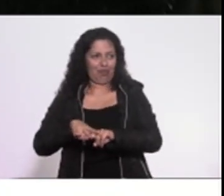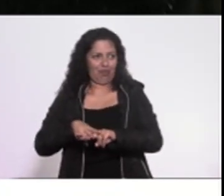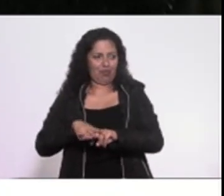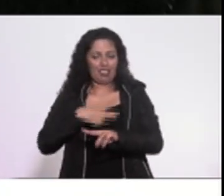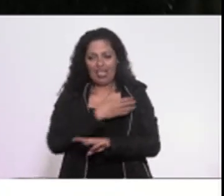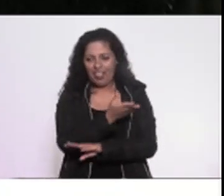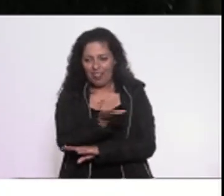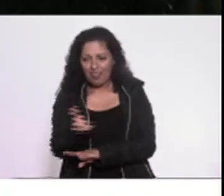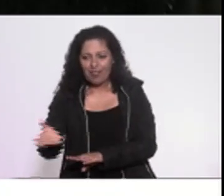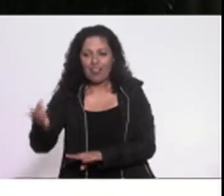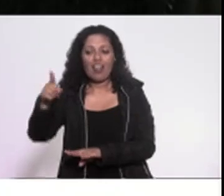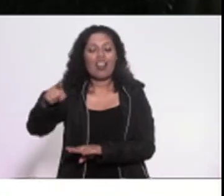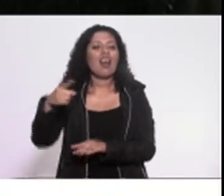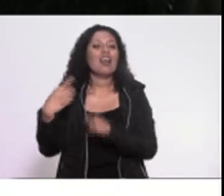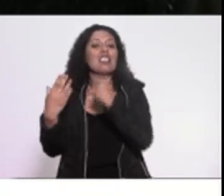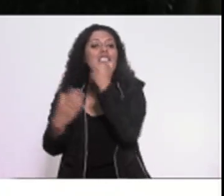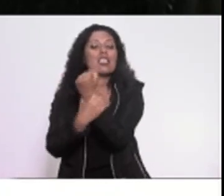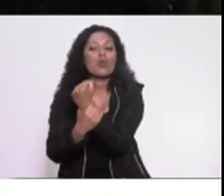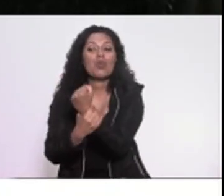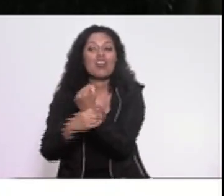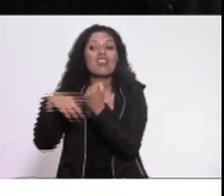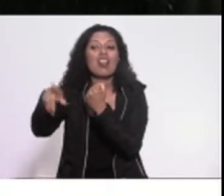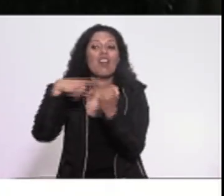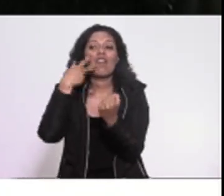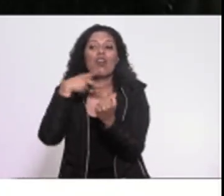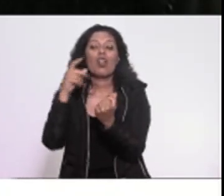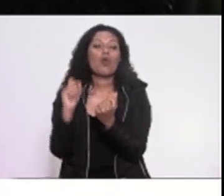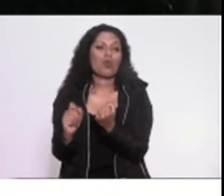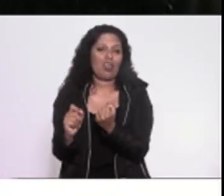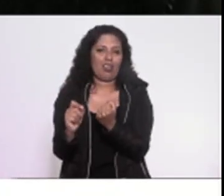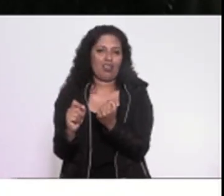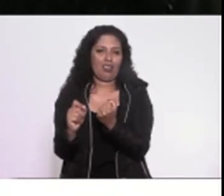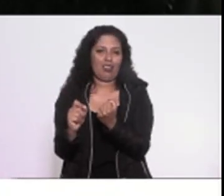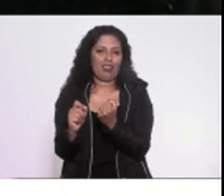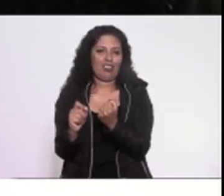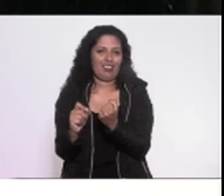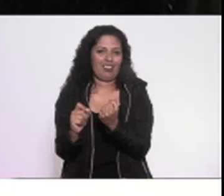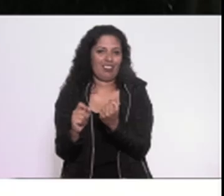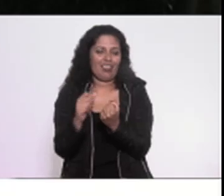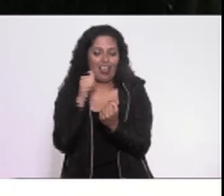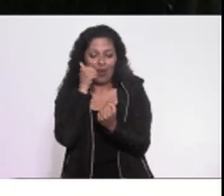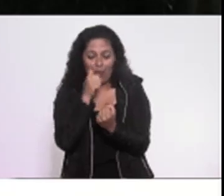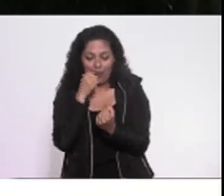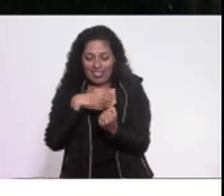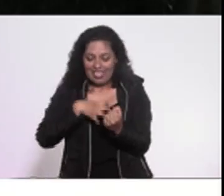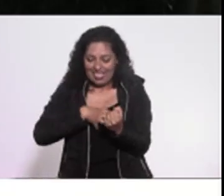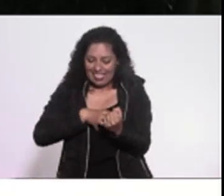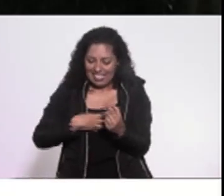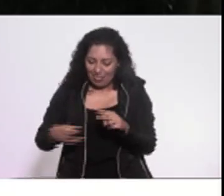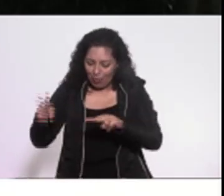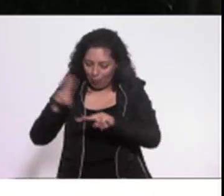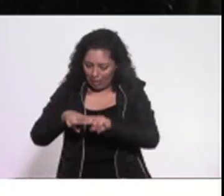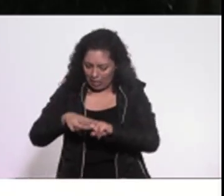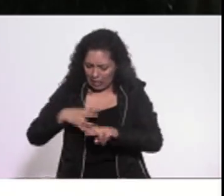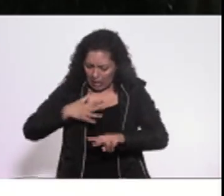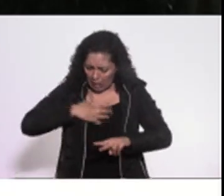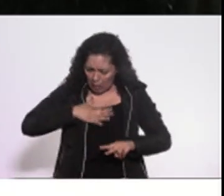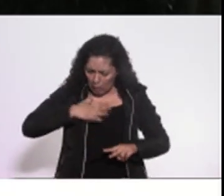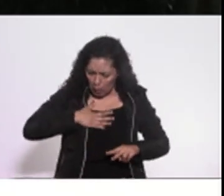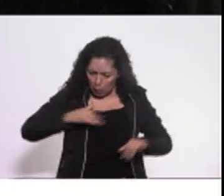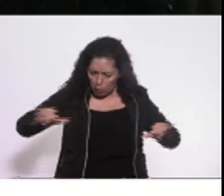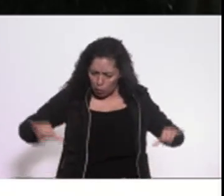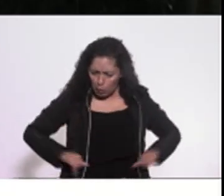chegam, há regras de segurança que fazem com que essas mulheres se sintam assim, poxa, eu sou a